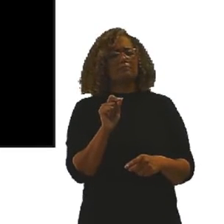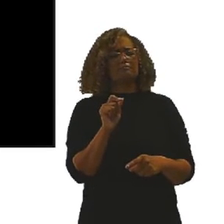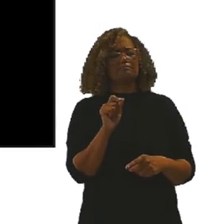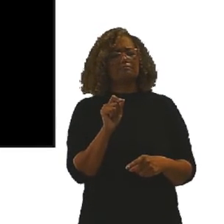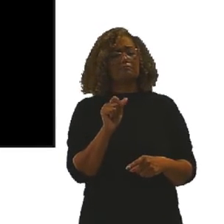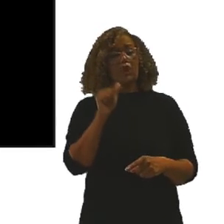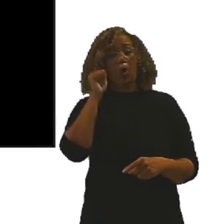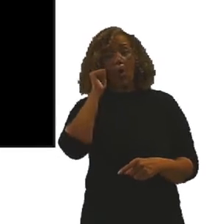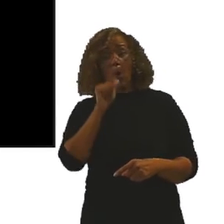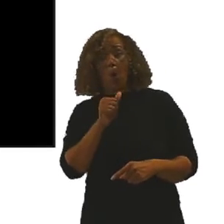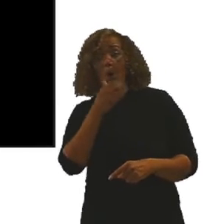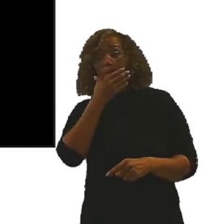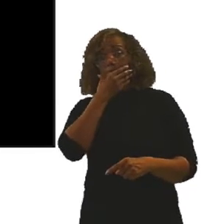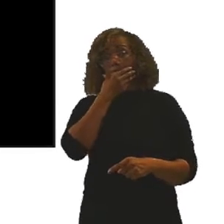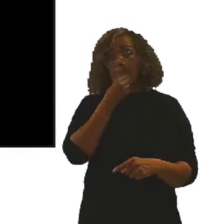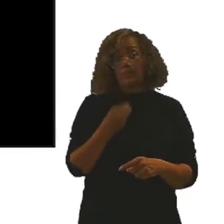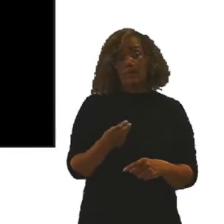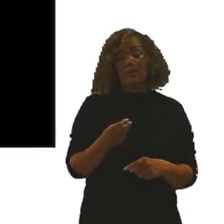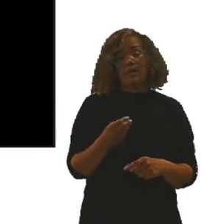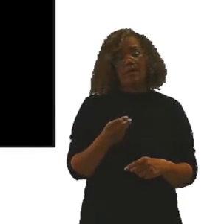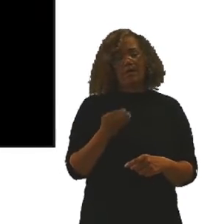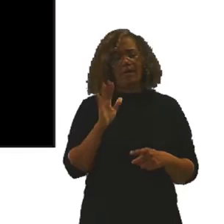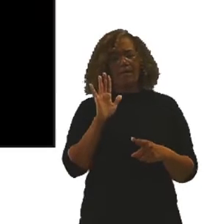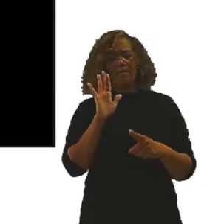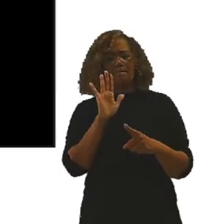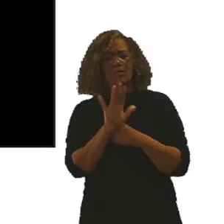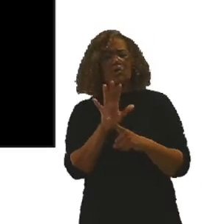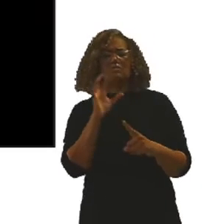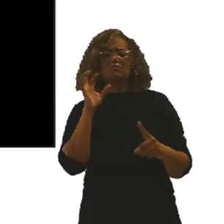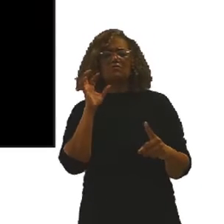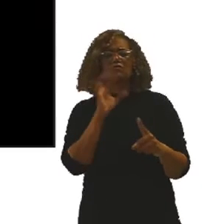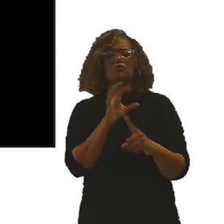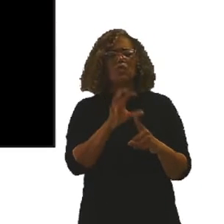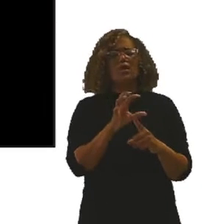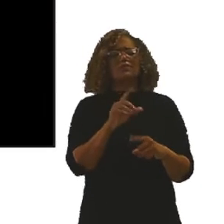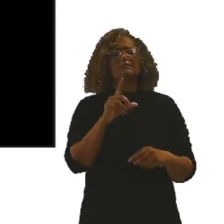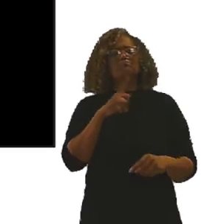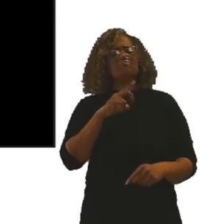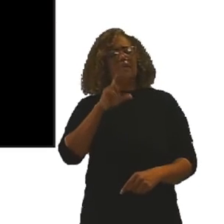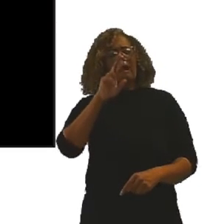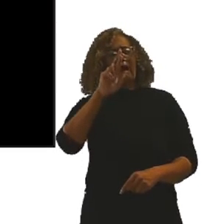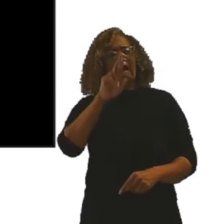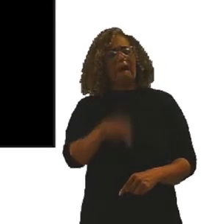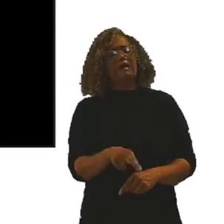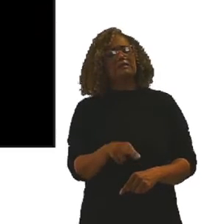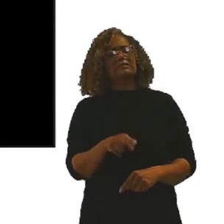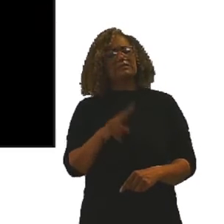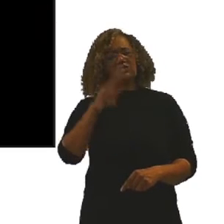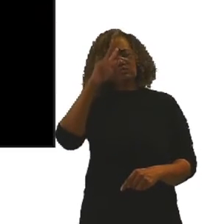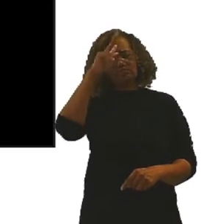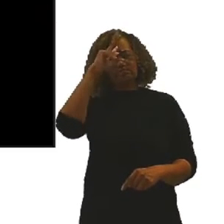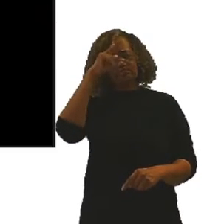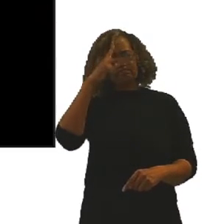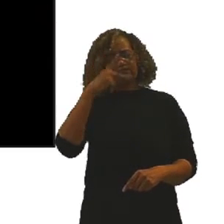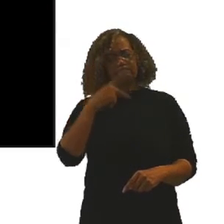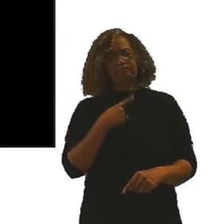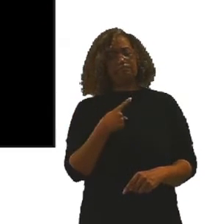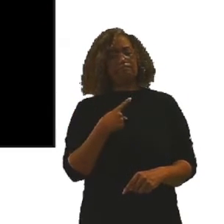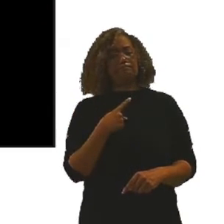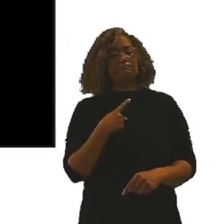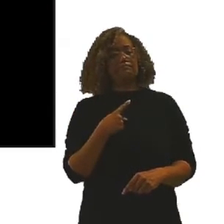é? Essa perspectiva da razão androcêntrica, ela